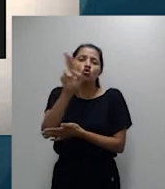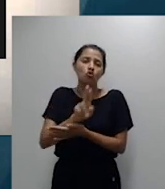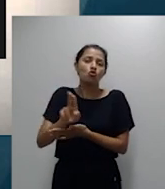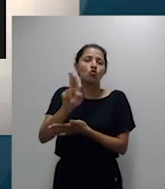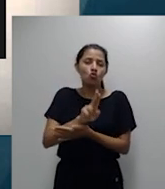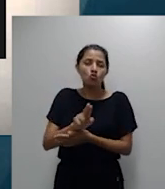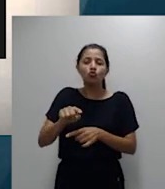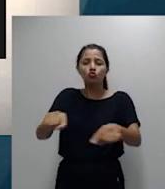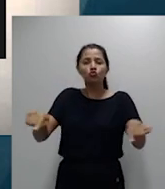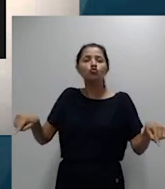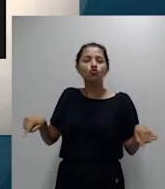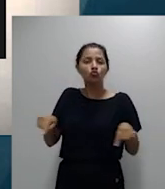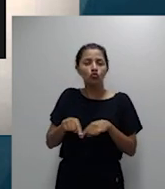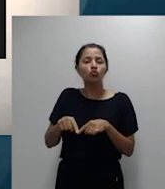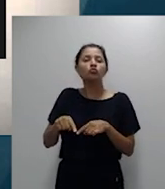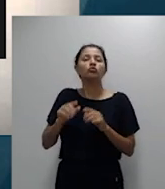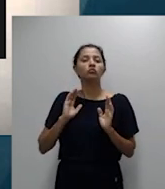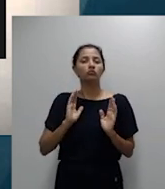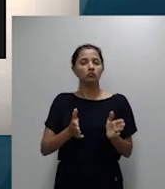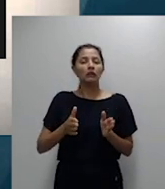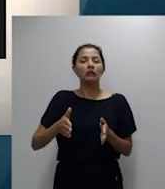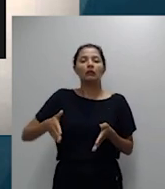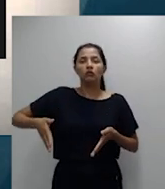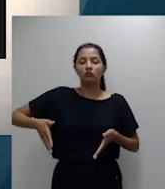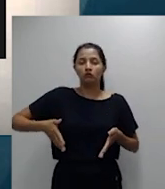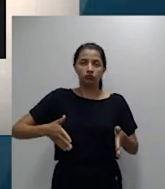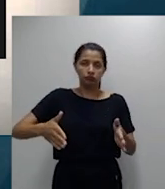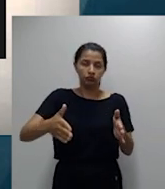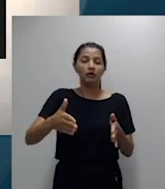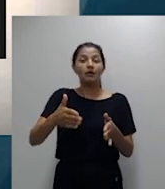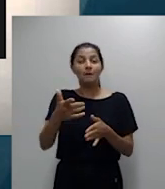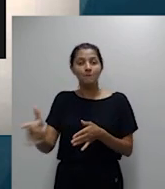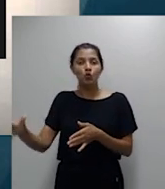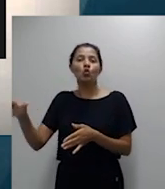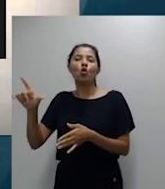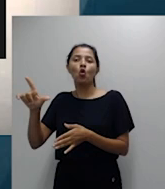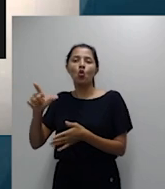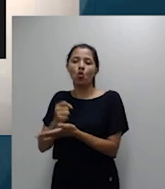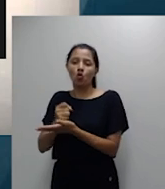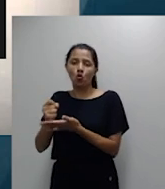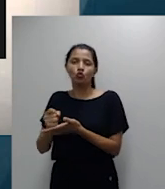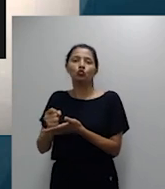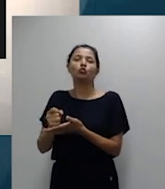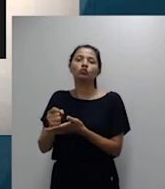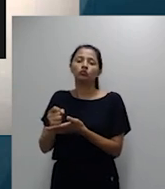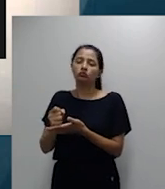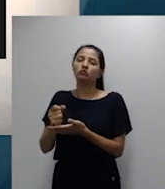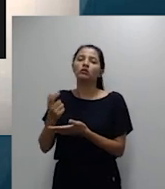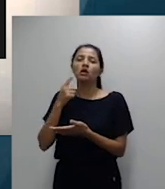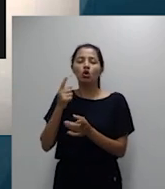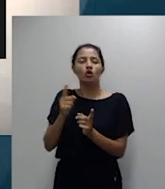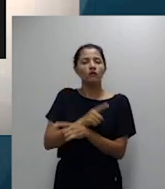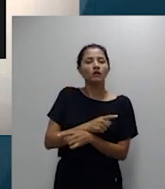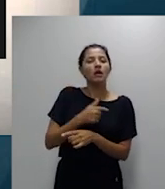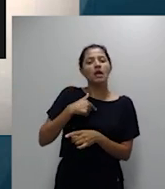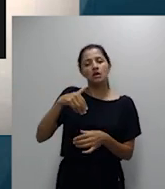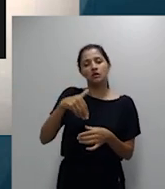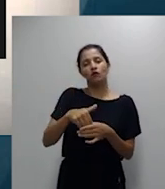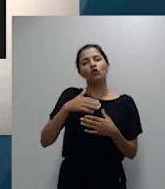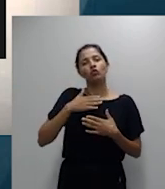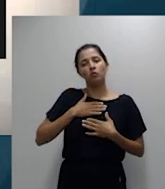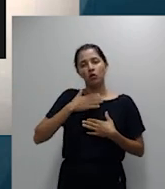da rodovia concedida por outra concessionária de serviço público Estou invertendo o ônus da sucumbência seu voto